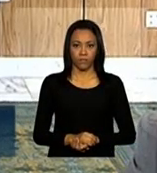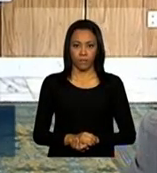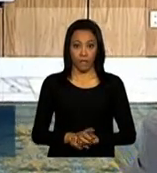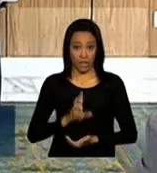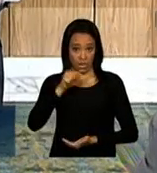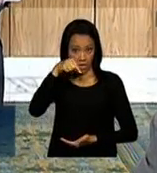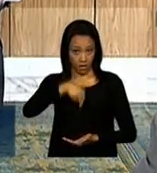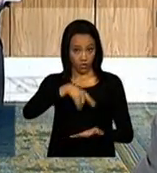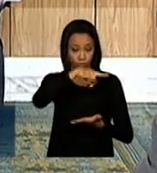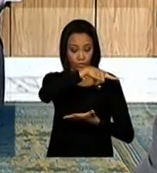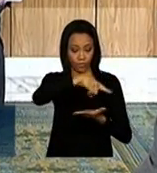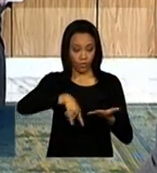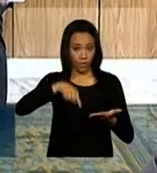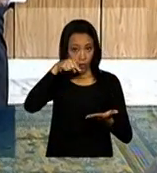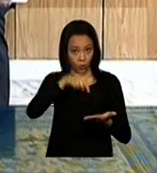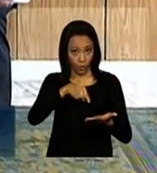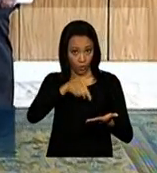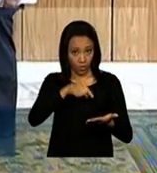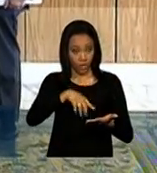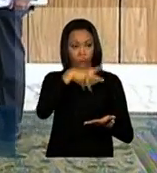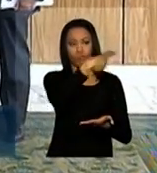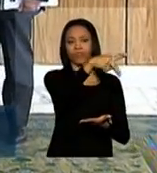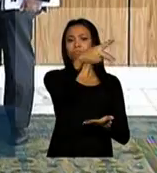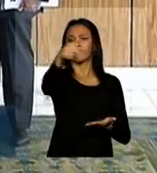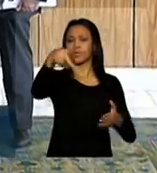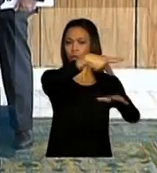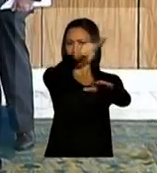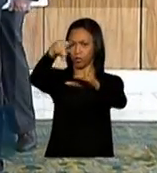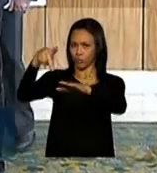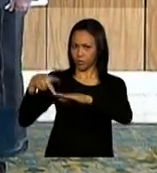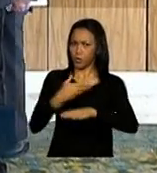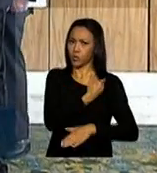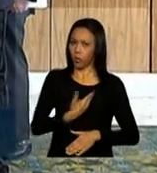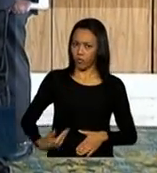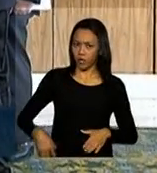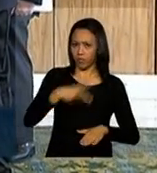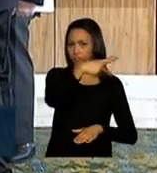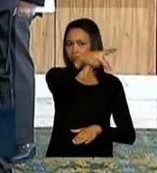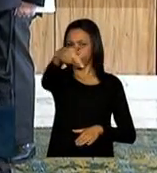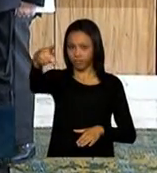Nessa carta, o chefe de Estado do país de origem